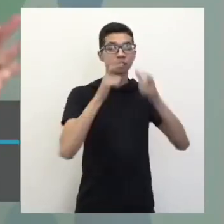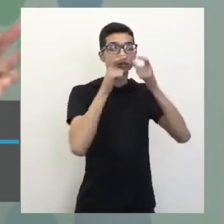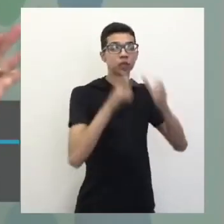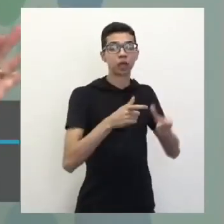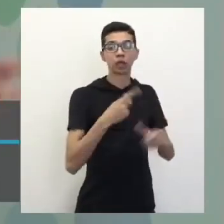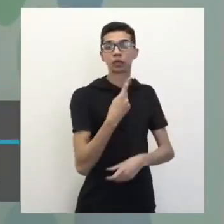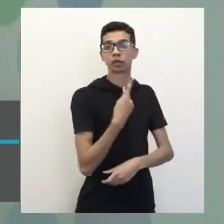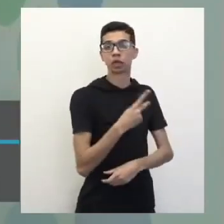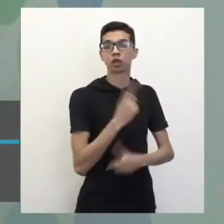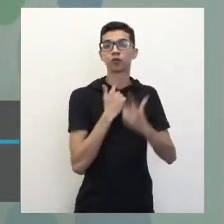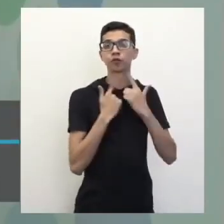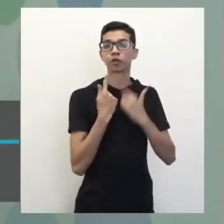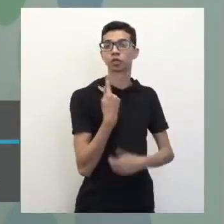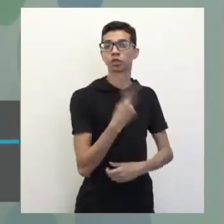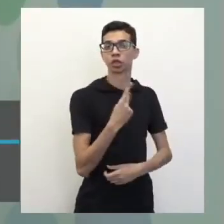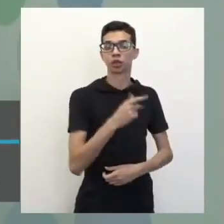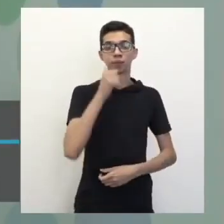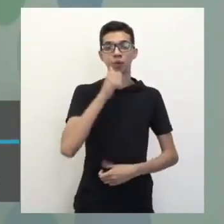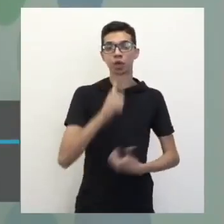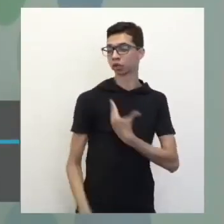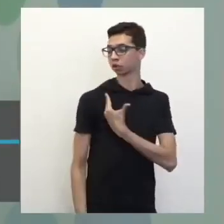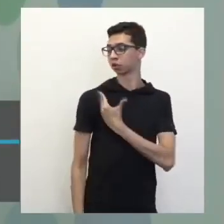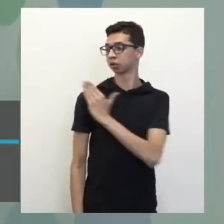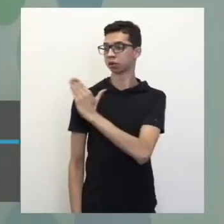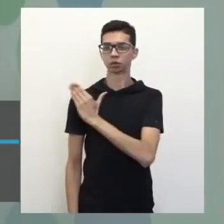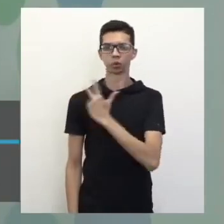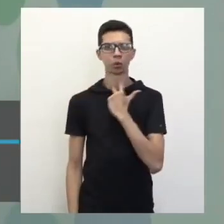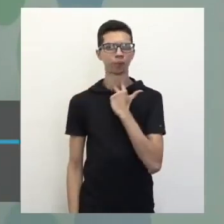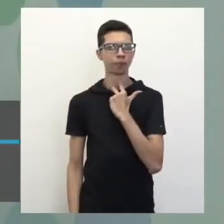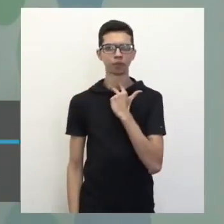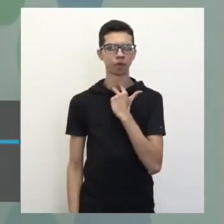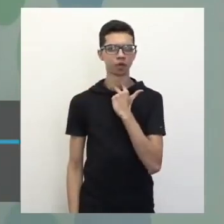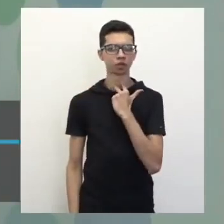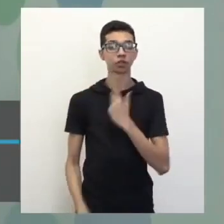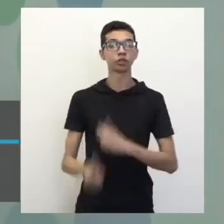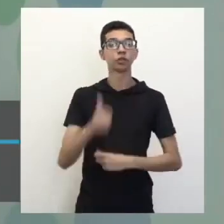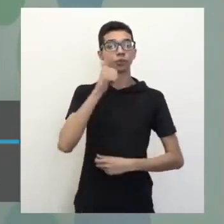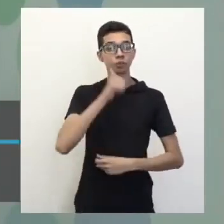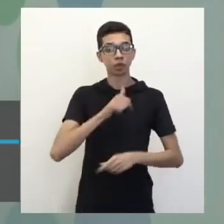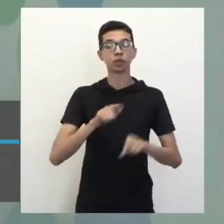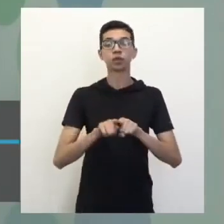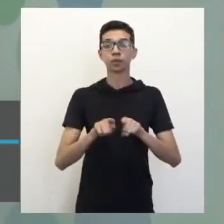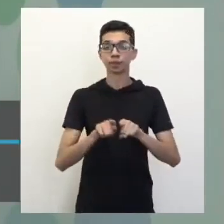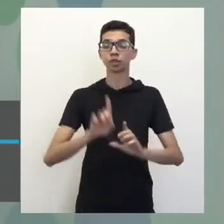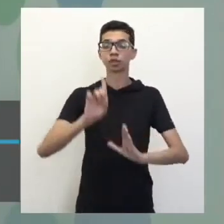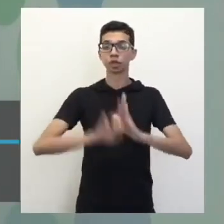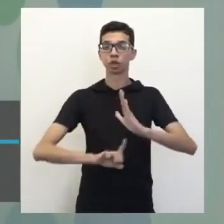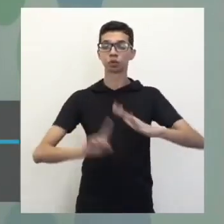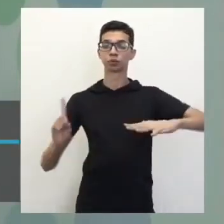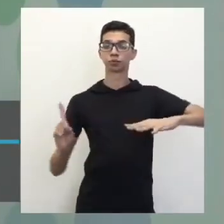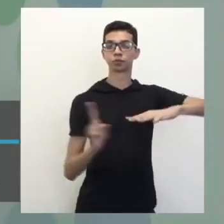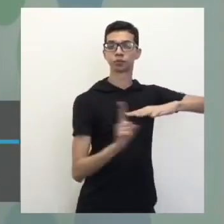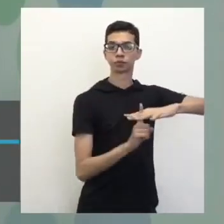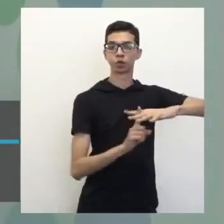com a vontade dos homens, deixando as mulheres de lado. As mulheres também têm o direito de participar da construção da Constituição, que é a